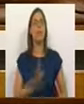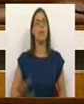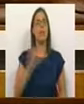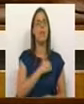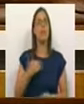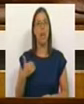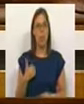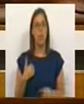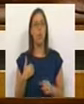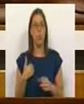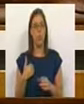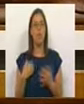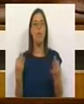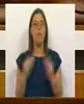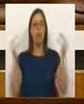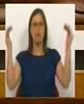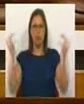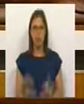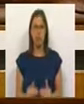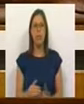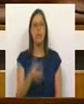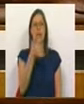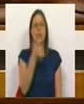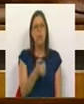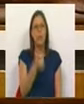de Saúde sofreu uma quebra de